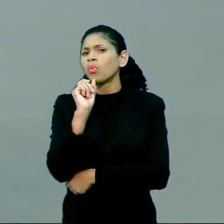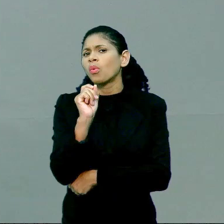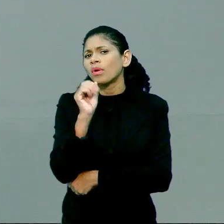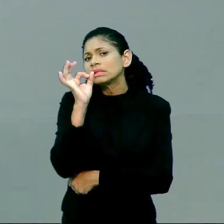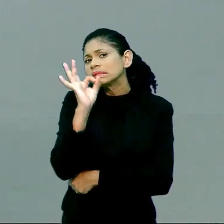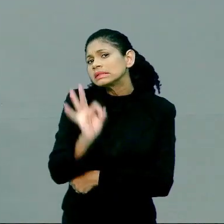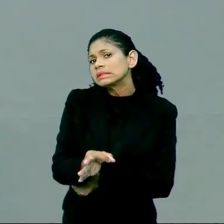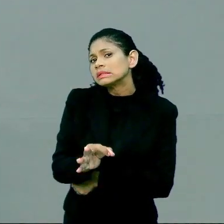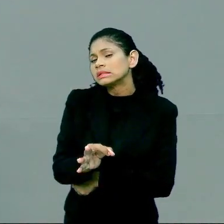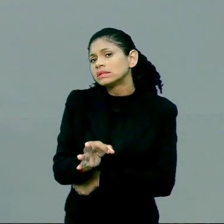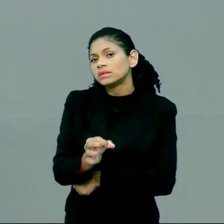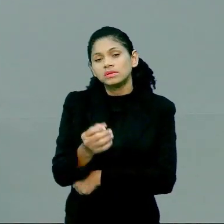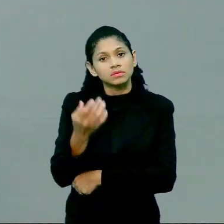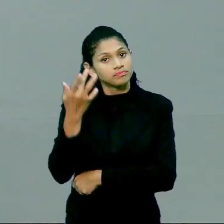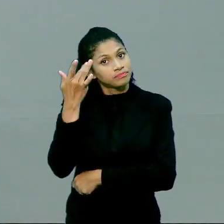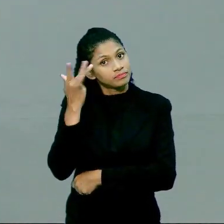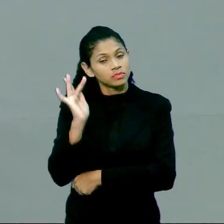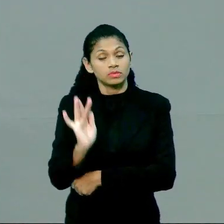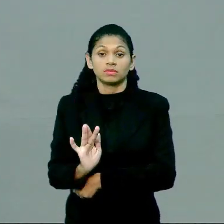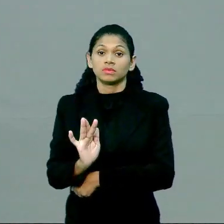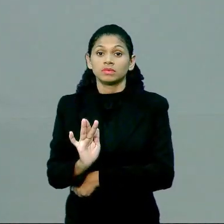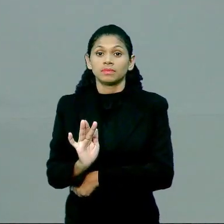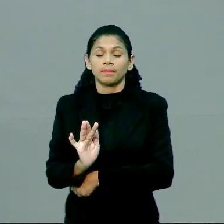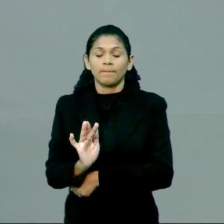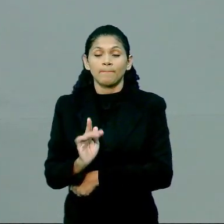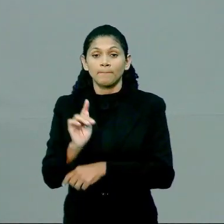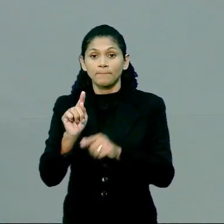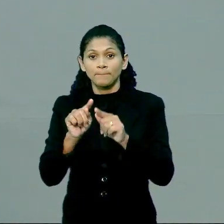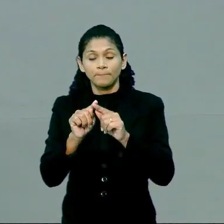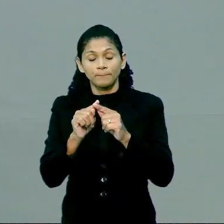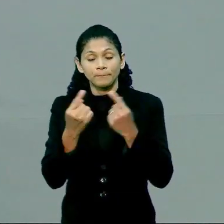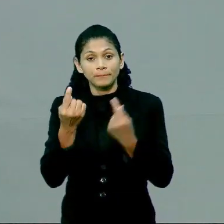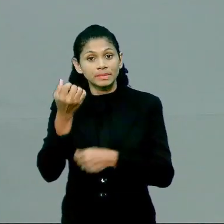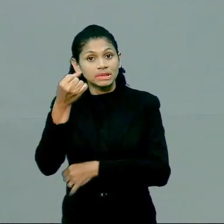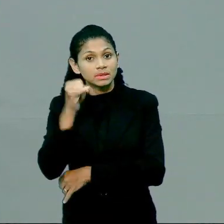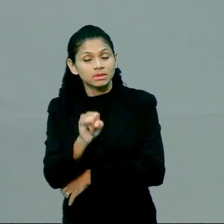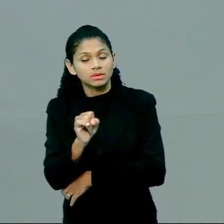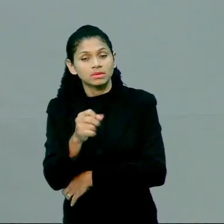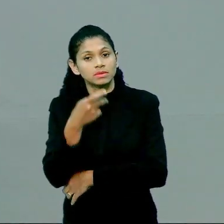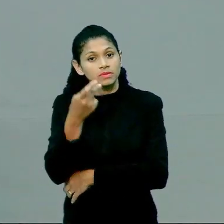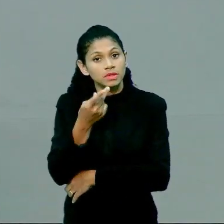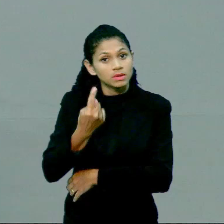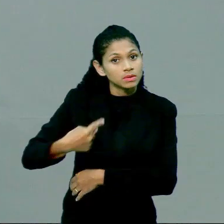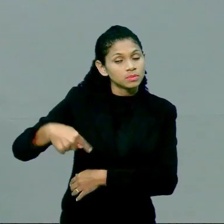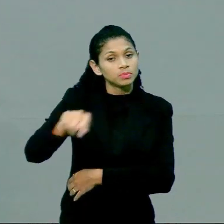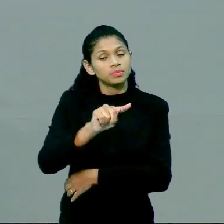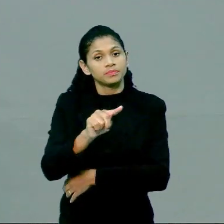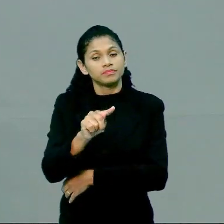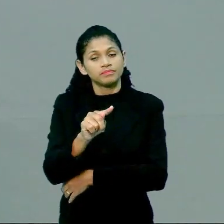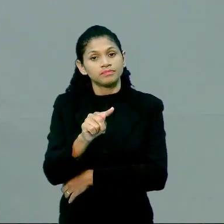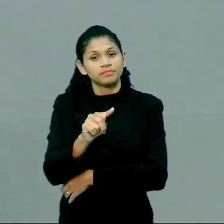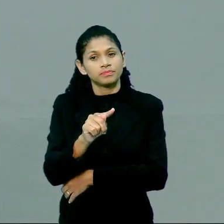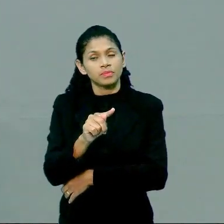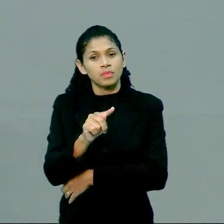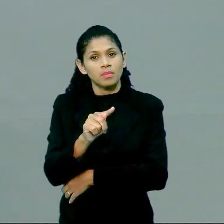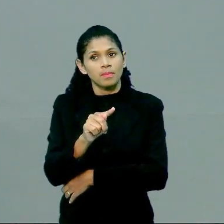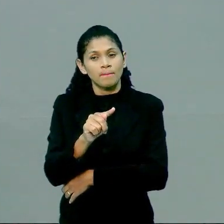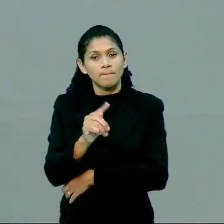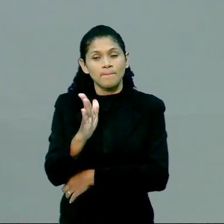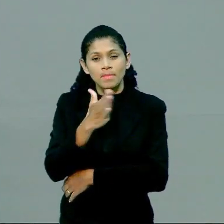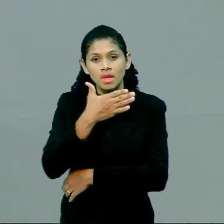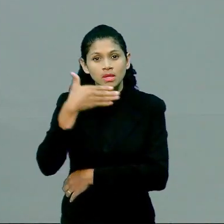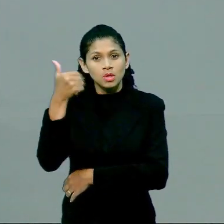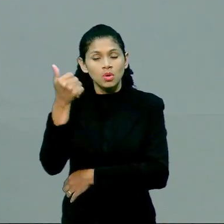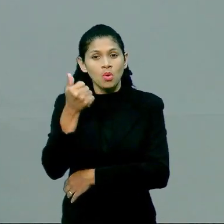idiomática mas se eu dissesse para vocês né assim mas vale um pássaro na mão do que dois